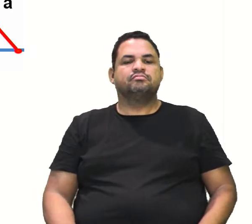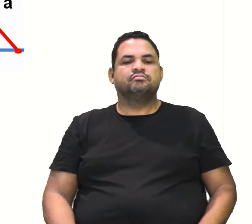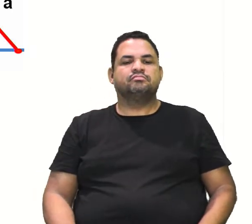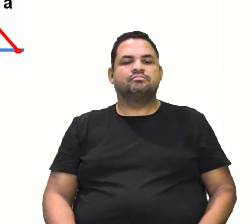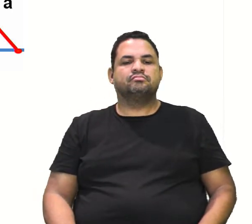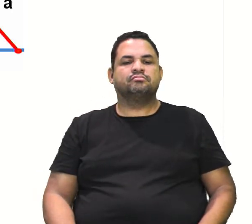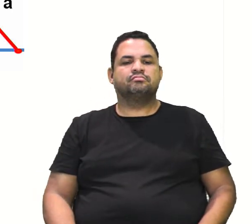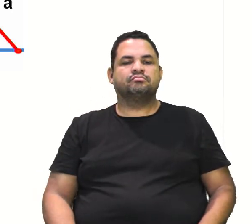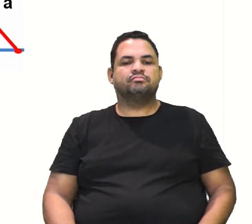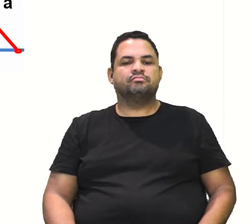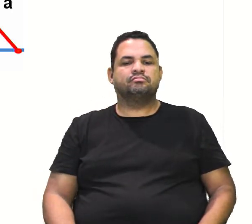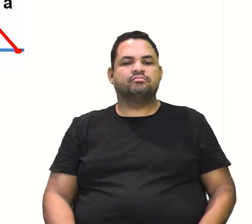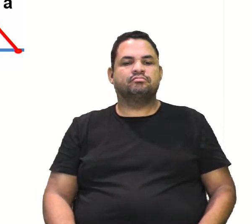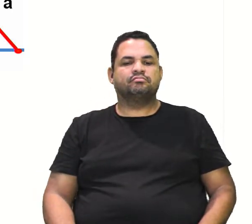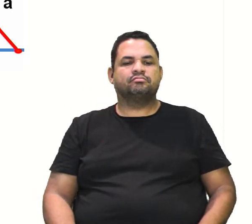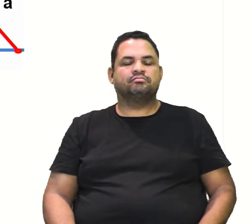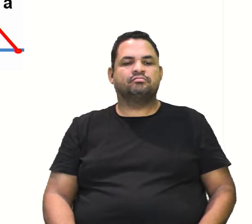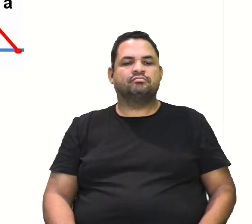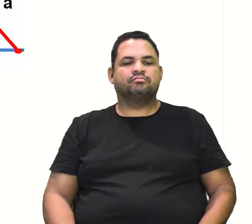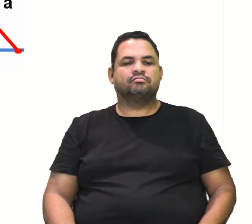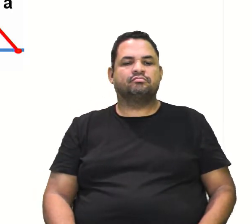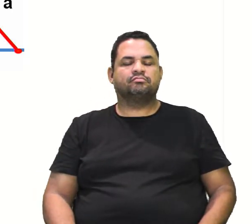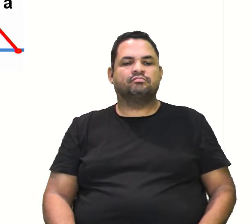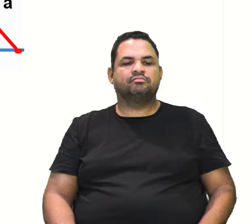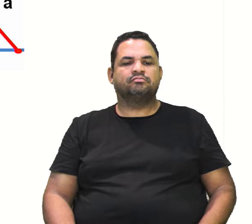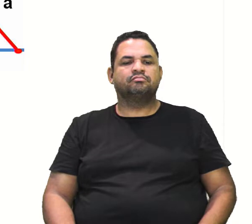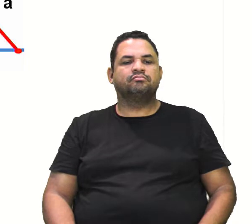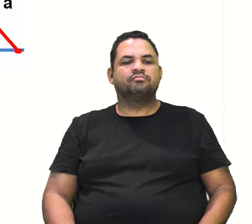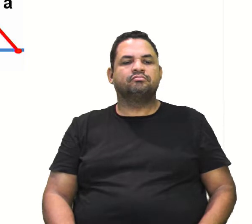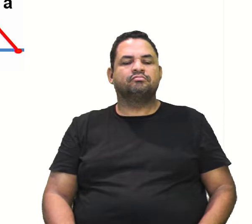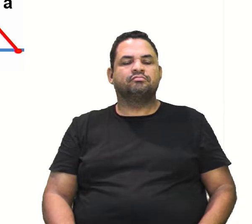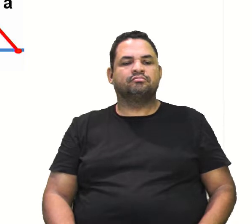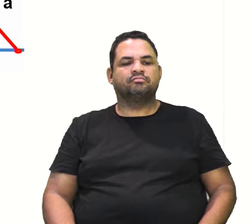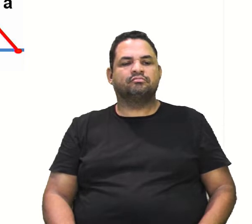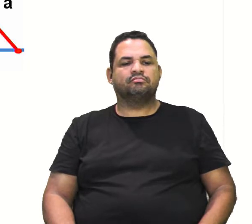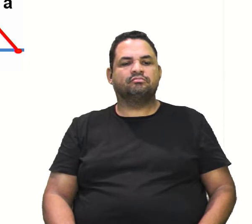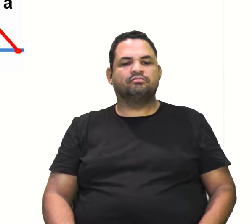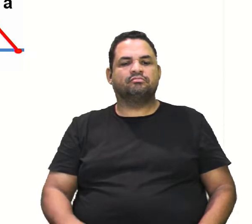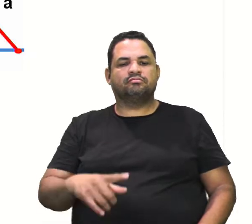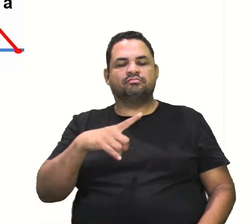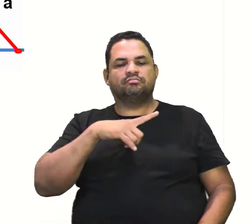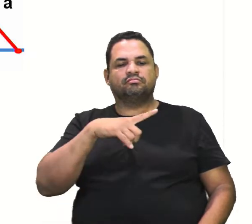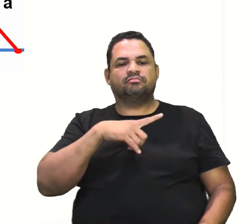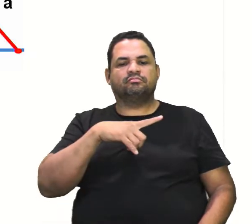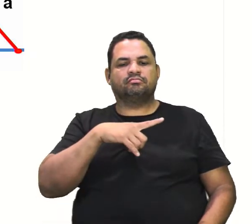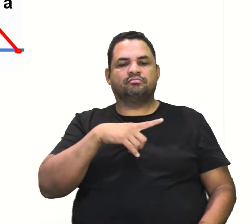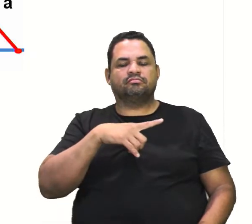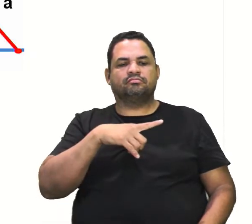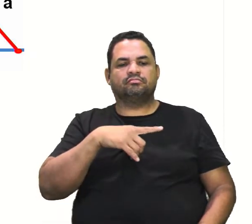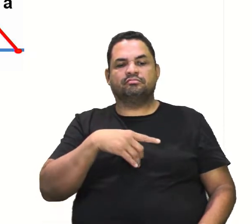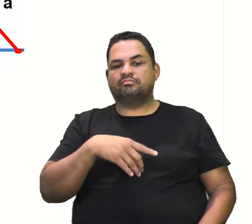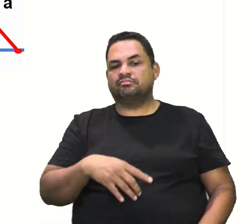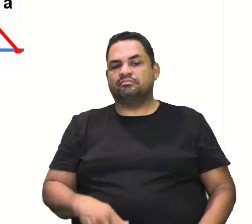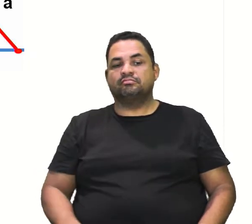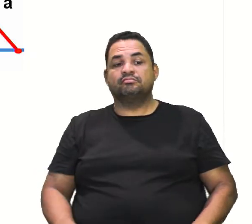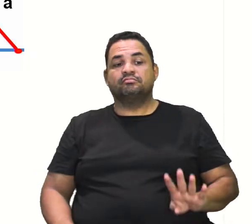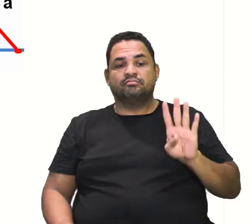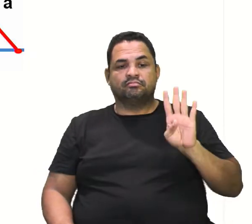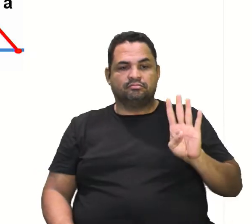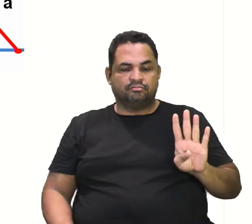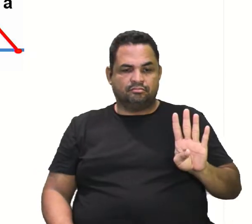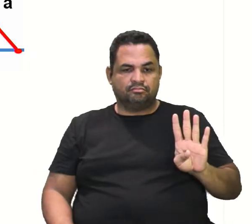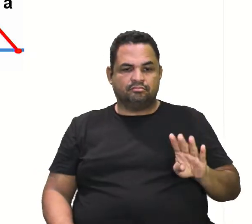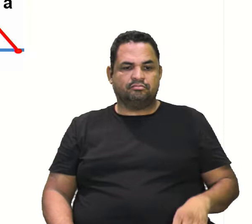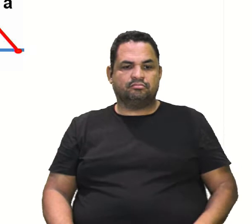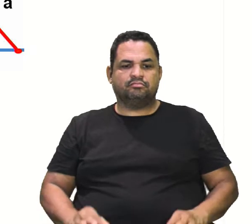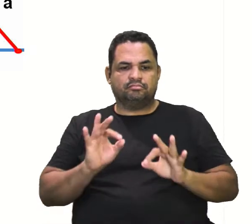bolinhas aqui tá fora de lugar. Beleza. Então, olha que interessante, né? A gente tem o nosso B. Quem é o nosso